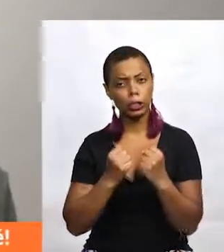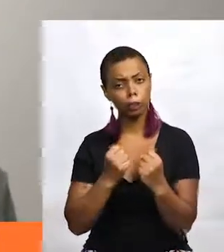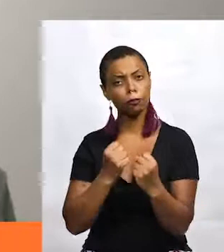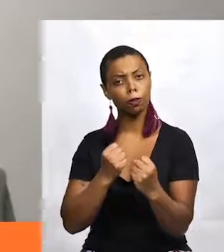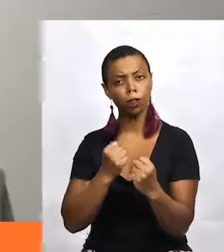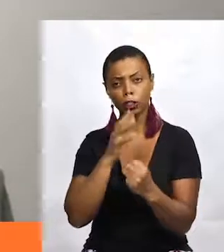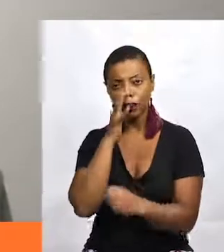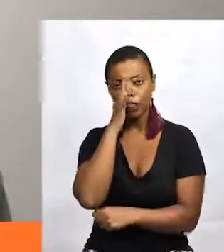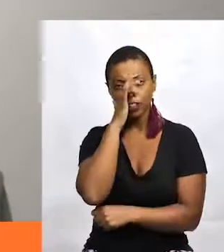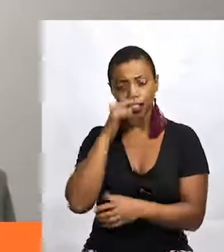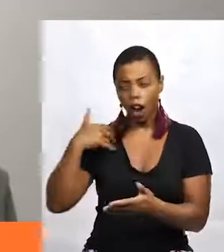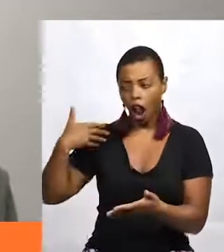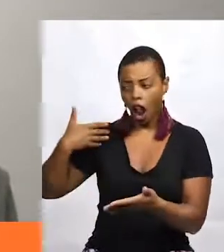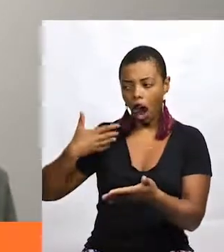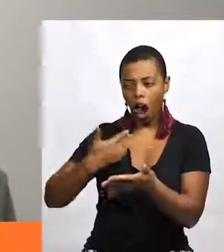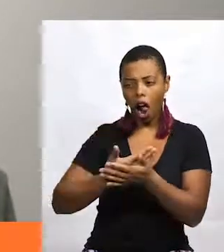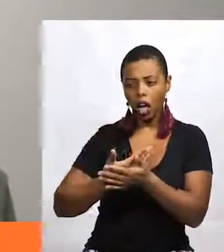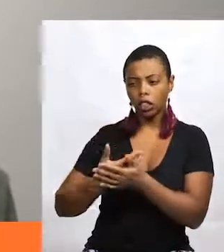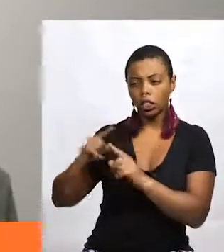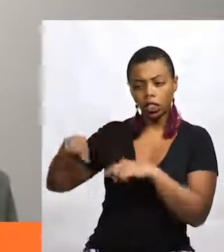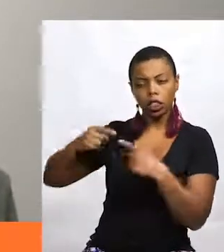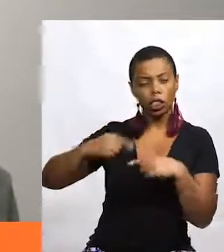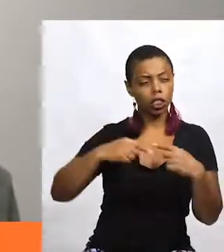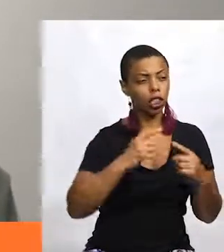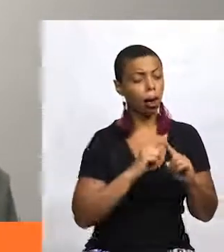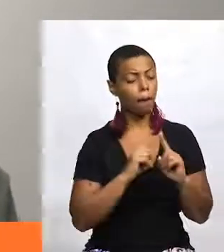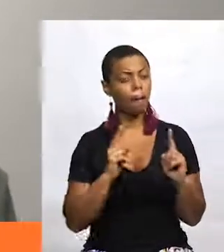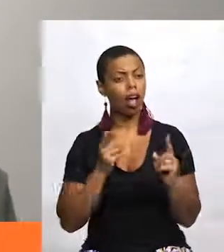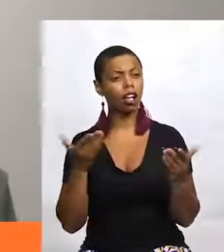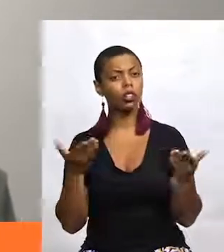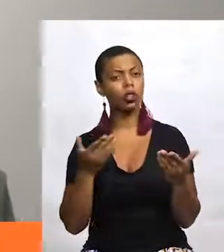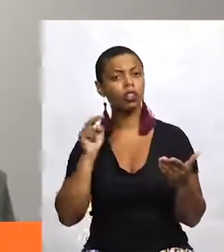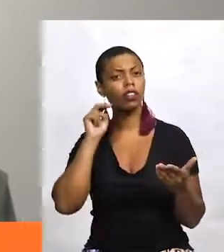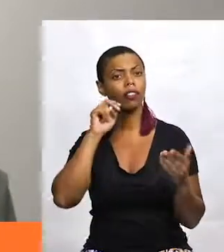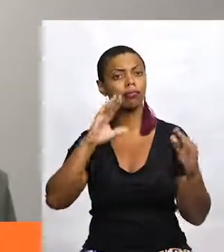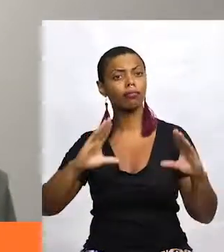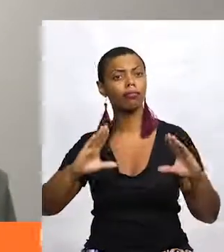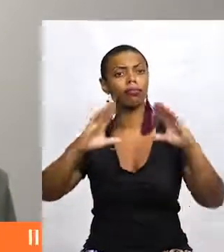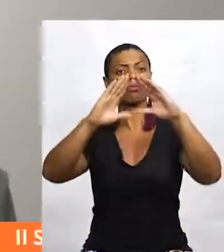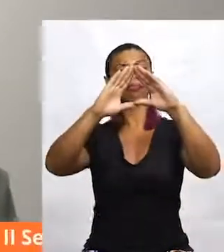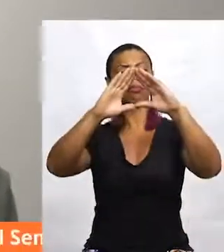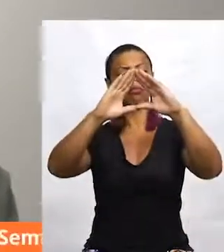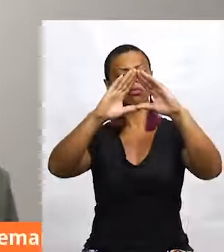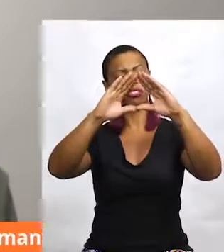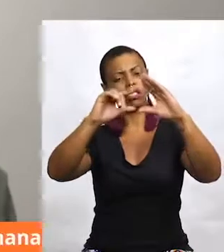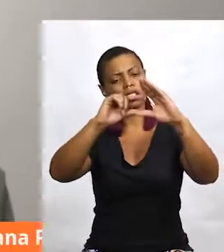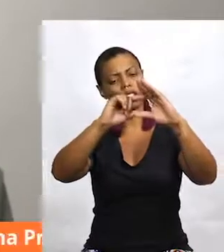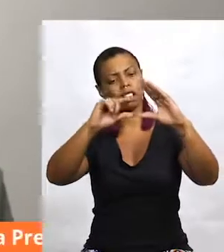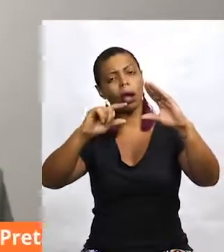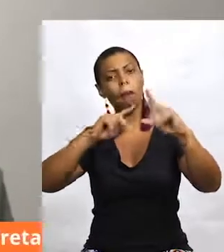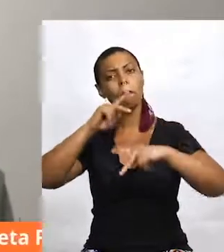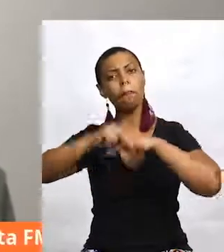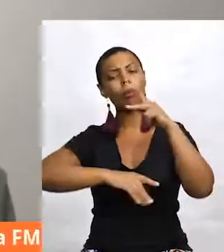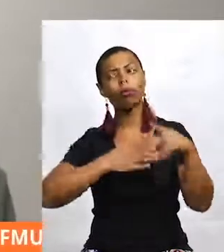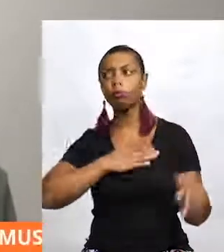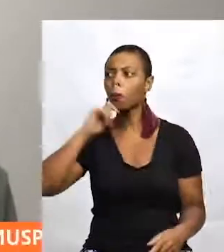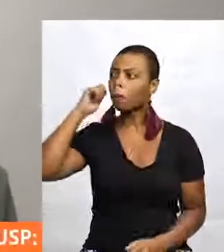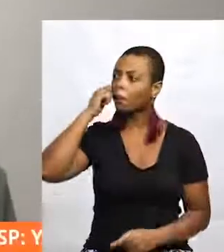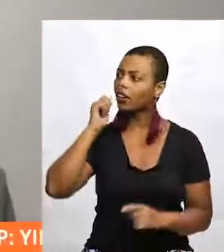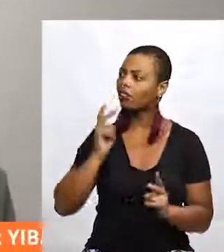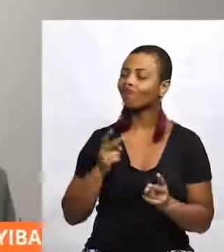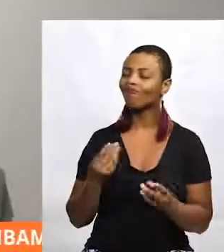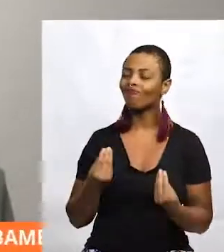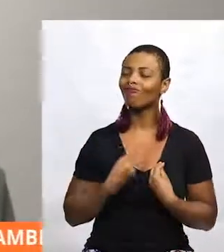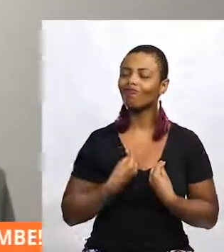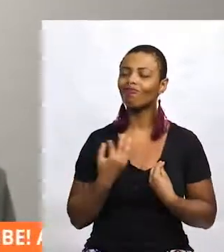quando a gente olha para a base da nossa pirâmide, a gente vê a nossa população ali, isso dói bastante e mostra que a gente tem